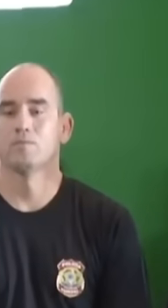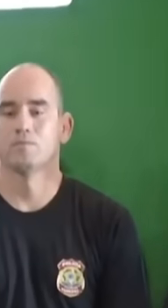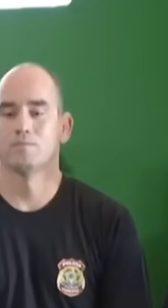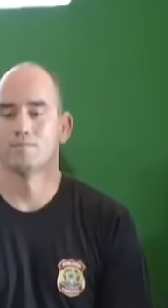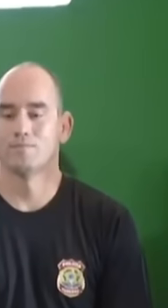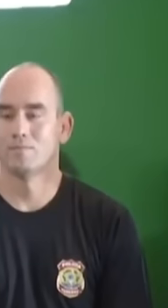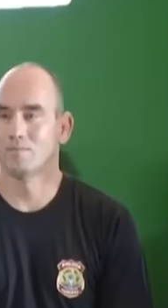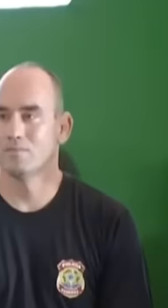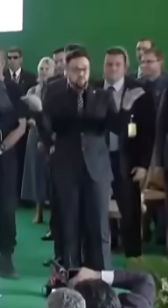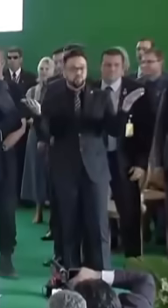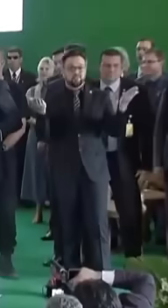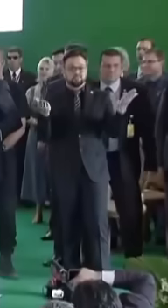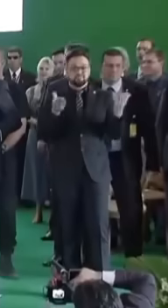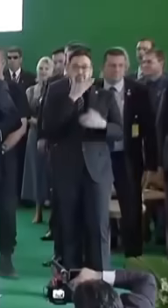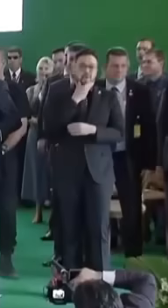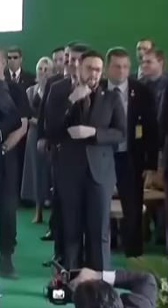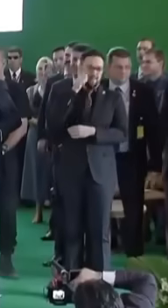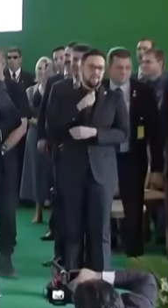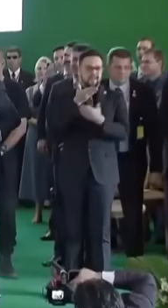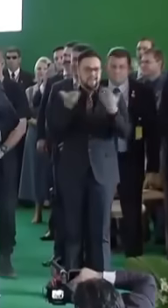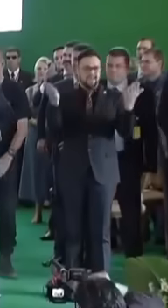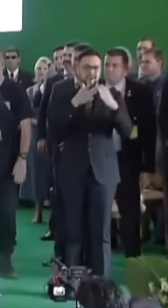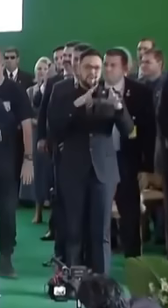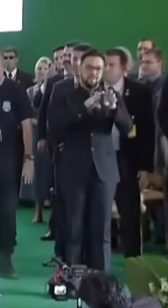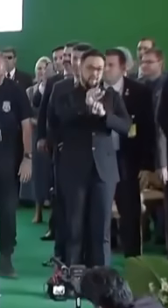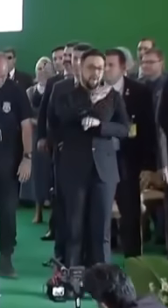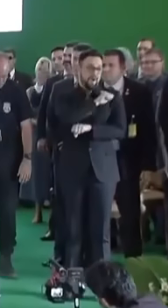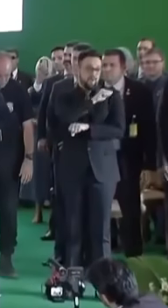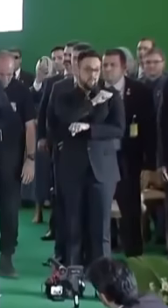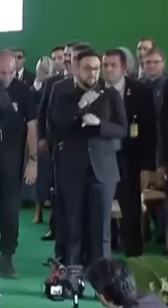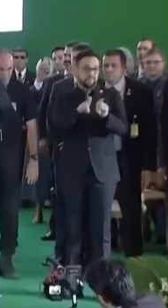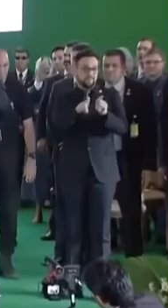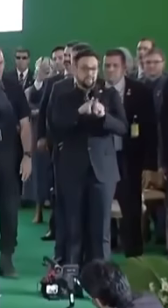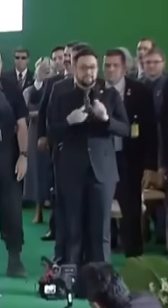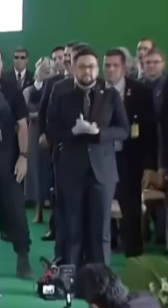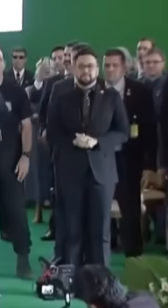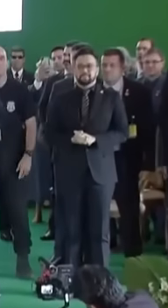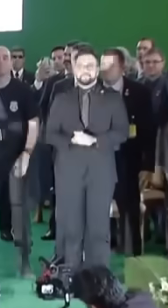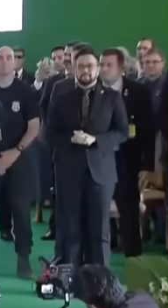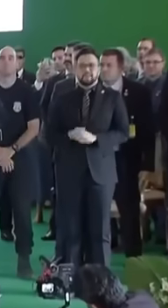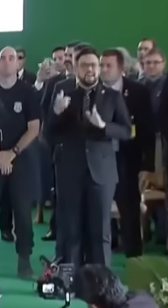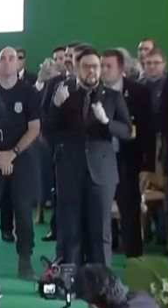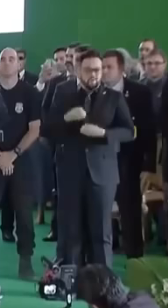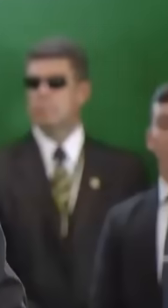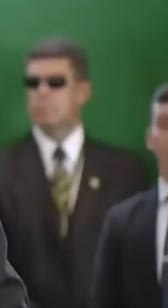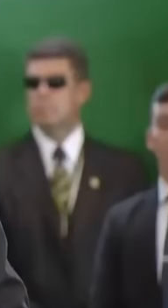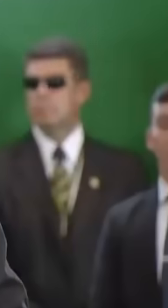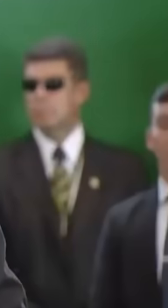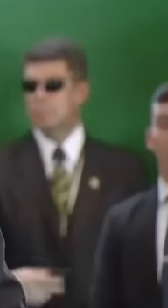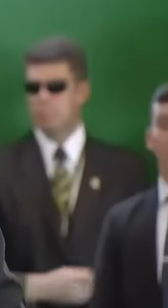estava contra o direito ao silêncio. Poxa, eu sou um dos caras que sempre sustentou